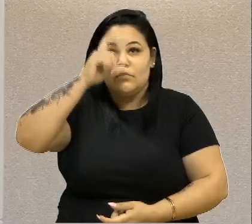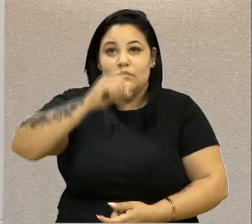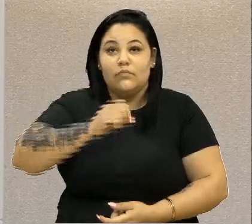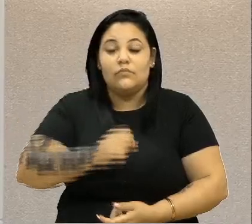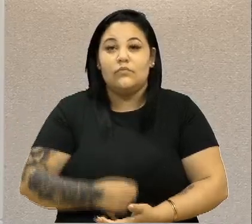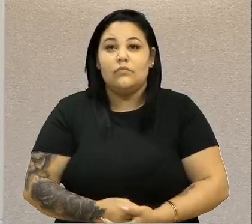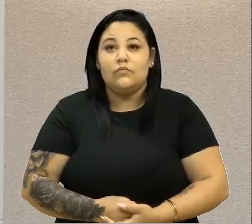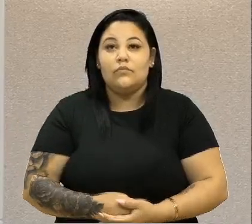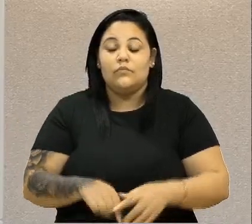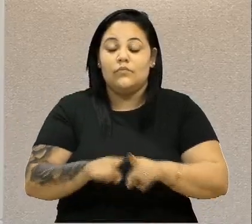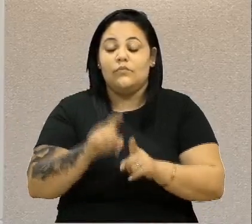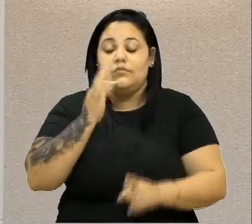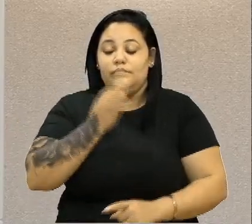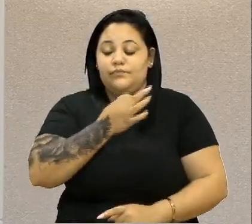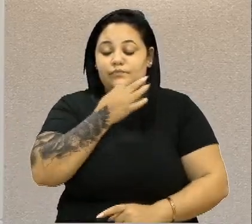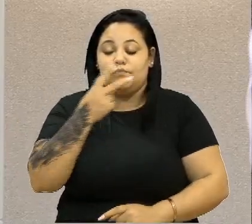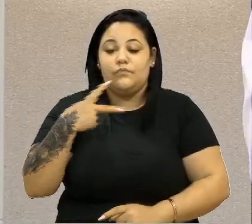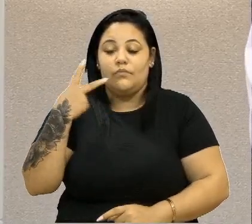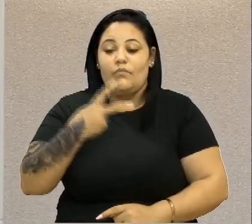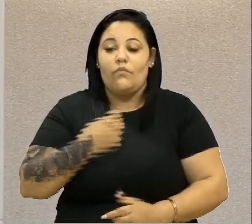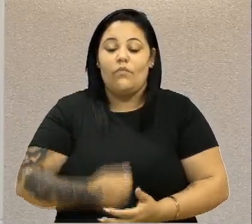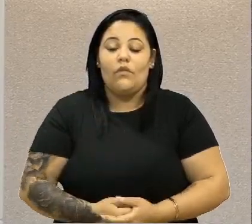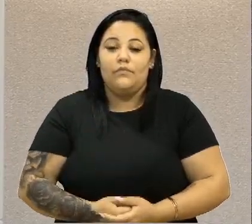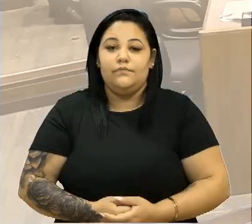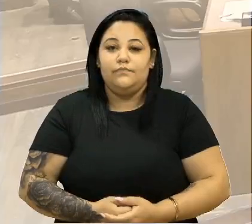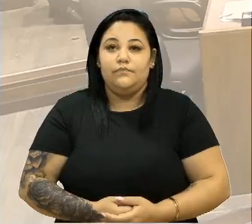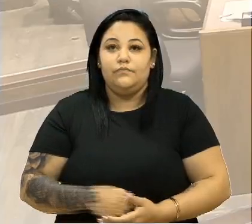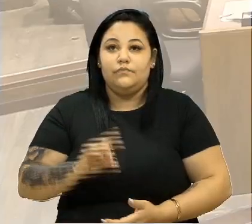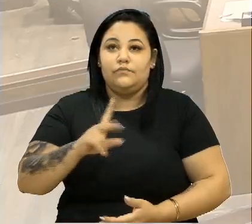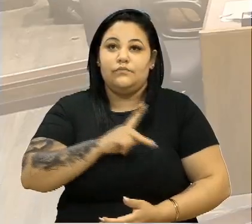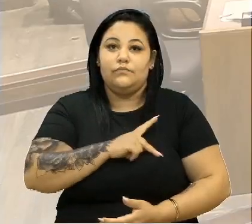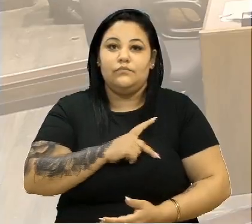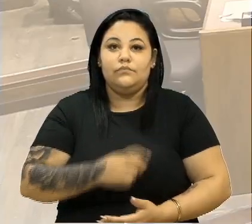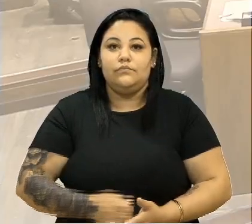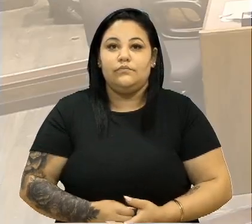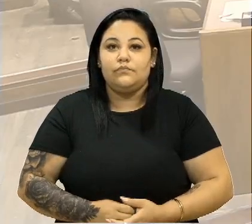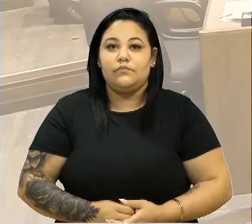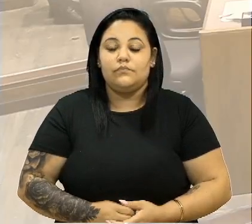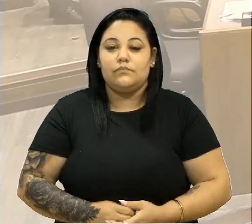relator, e Tatiane Frício, vereadora. Era isso, senhor presidente. Obrigado.